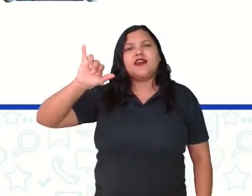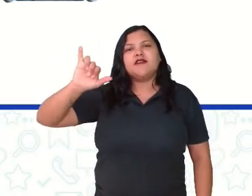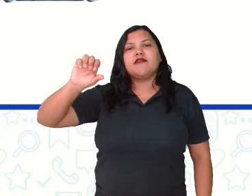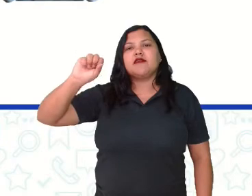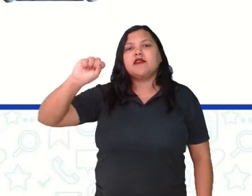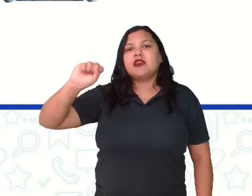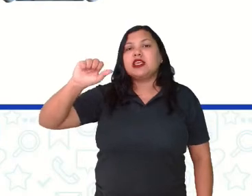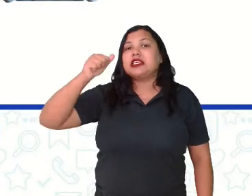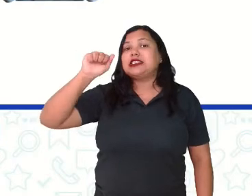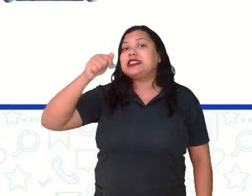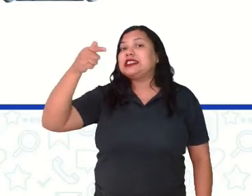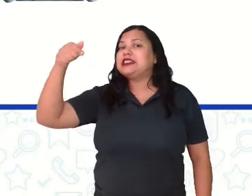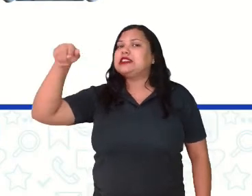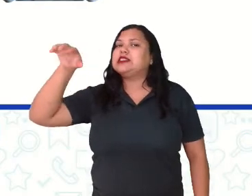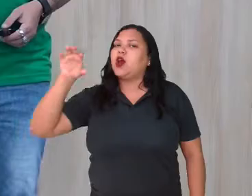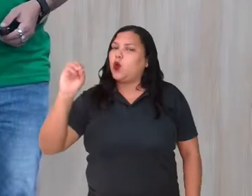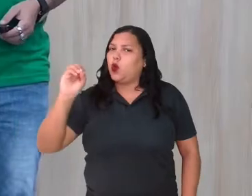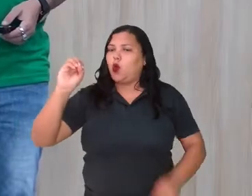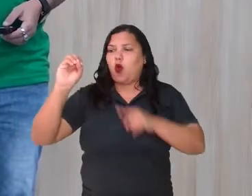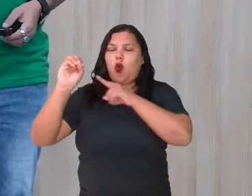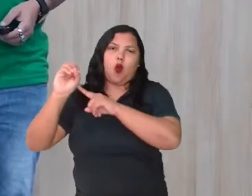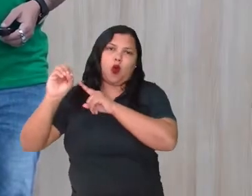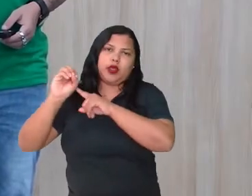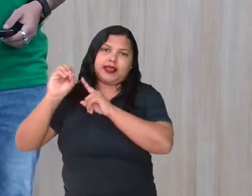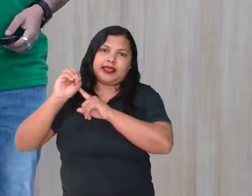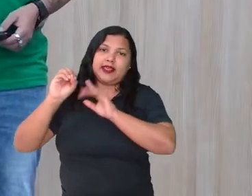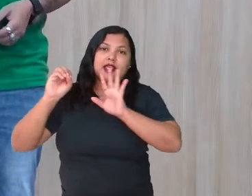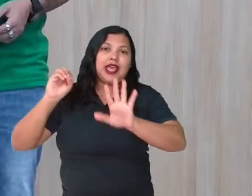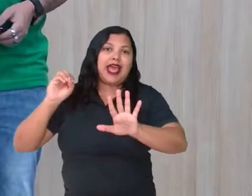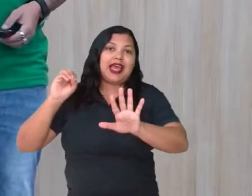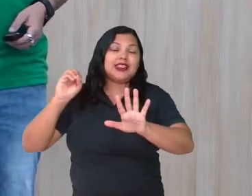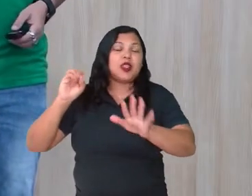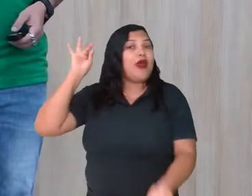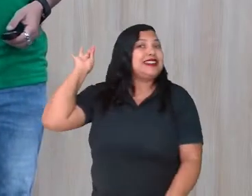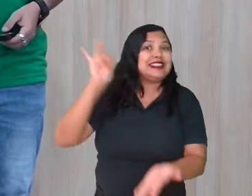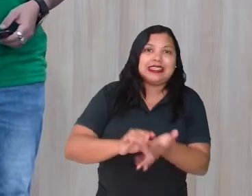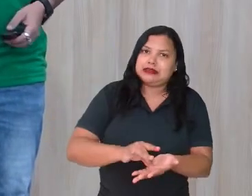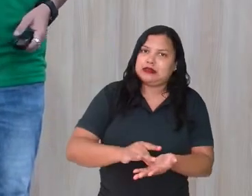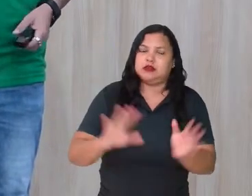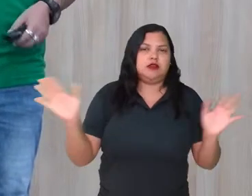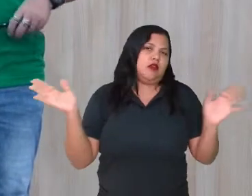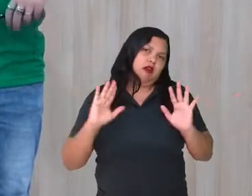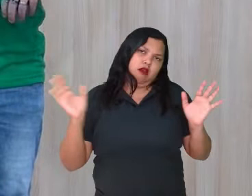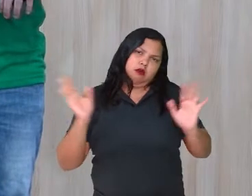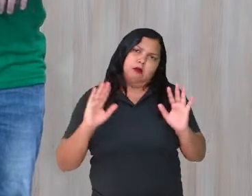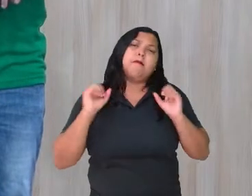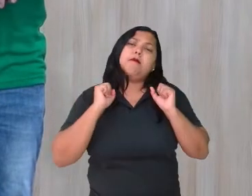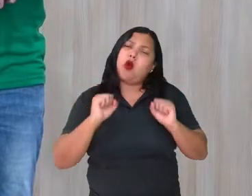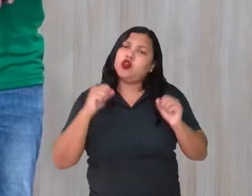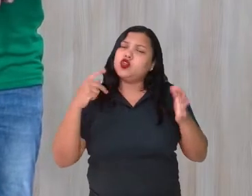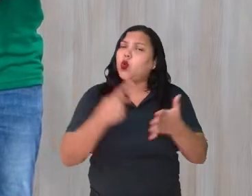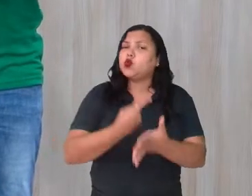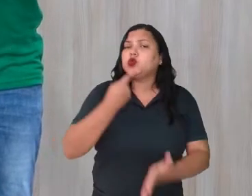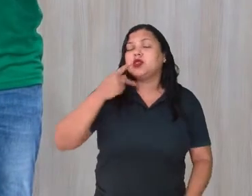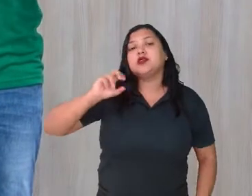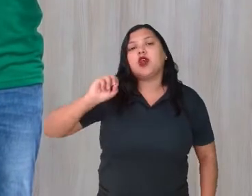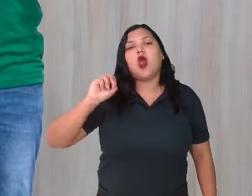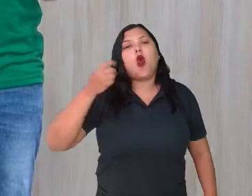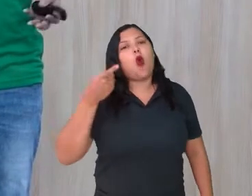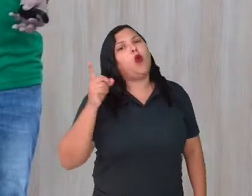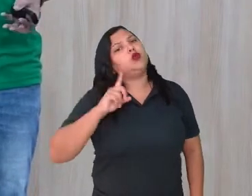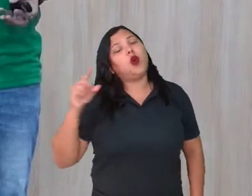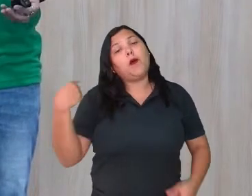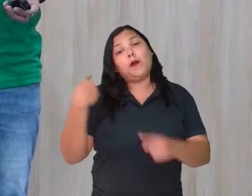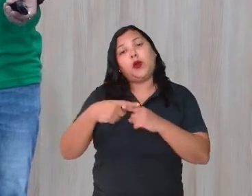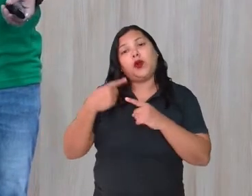isso, aconteceu aquilo. Observe que é previsão do tempo e não afirmação do tempo. Ou seja, uma série de fatores